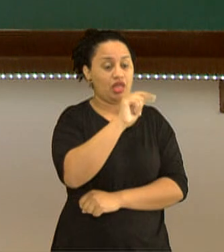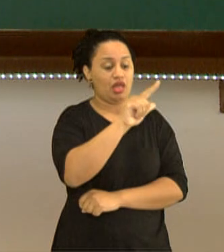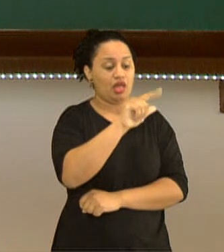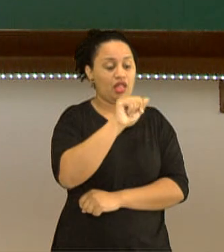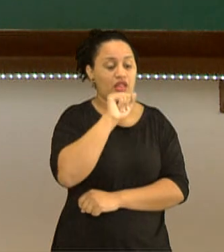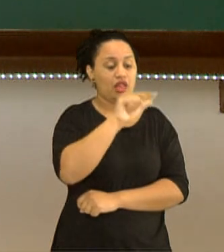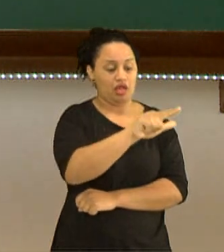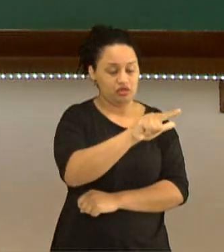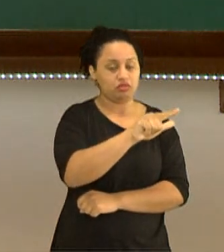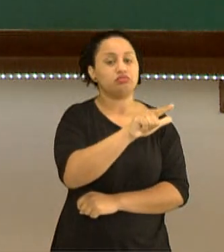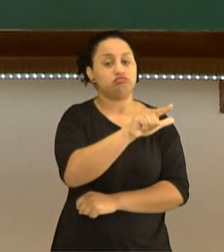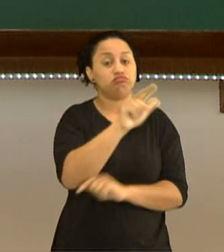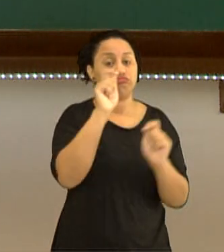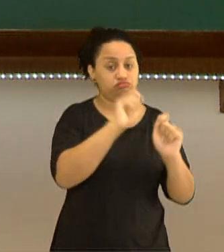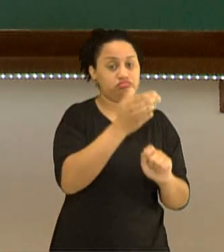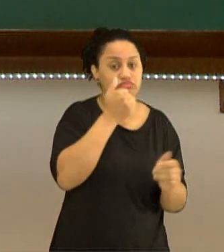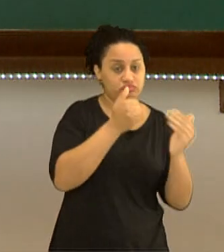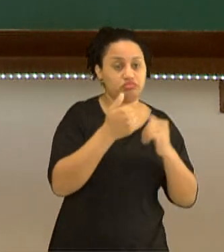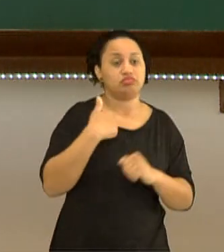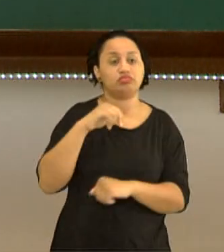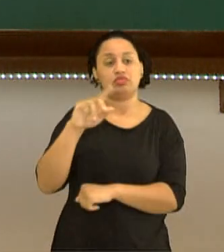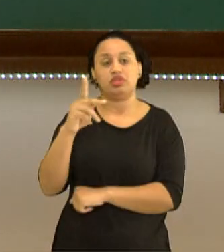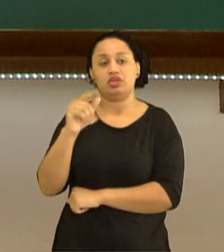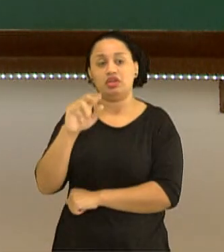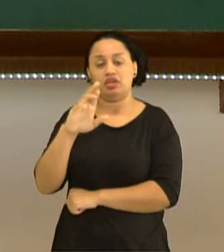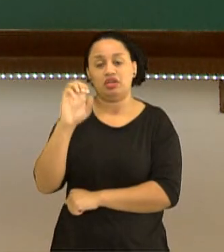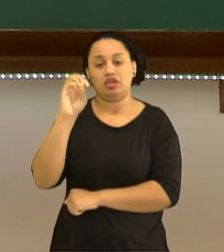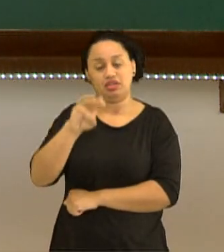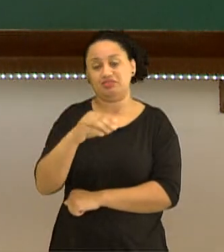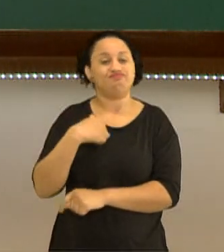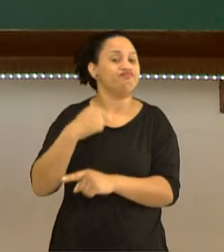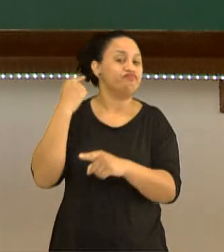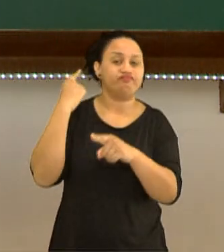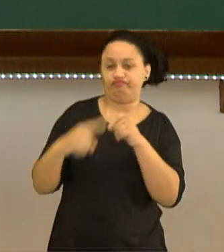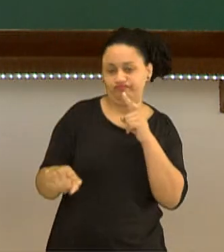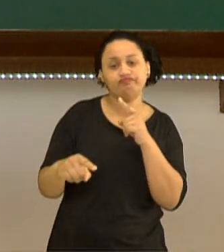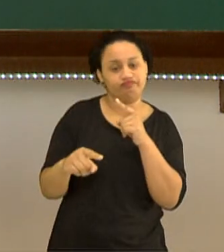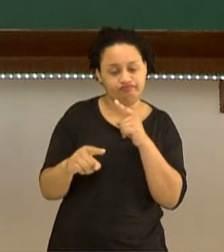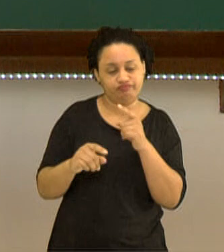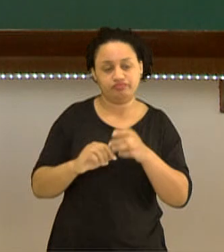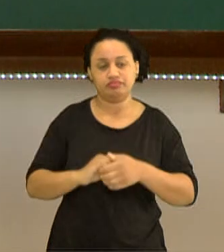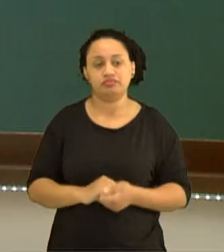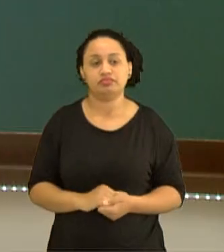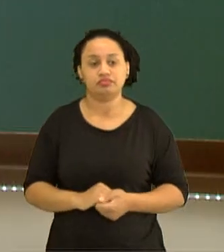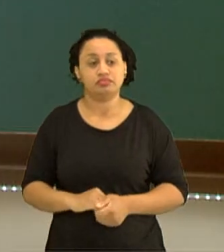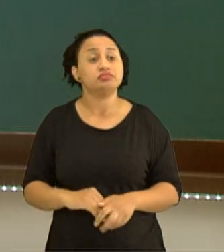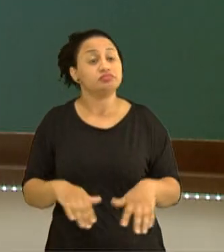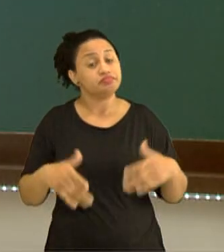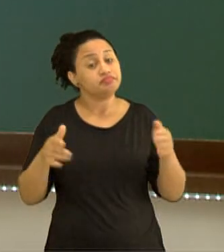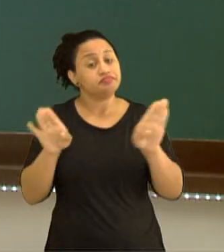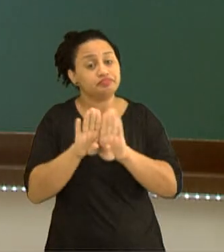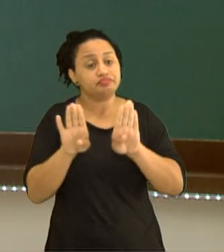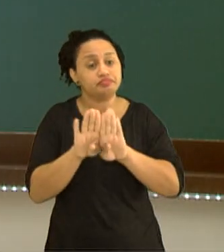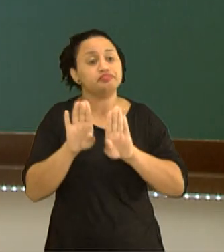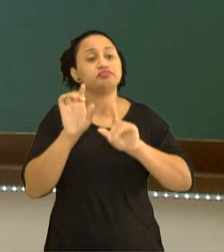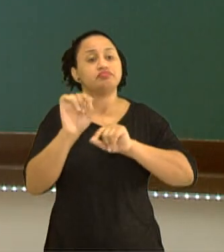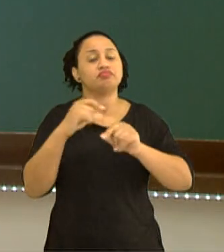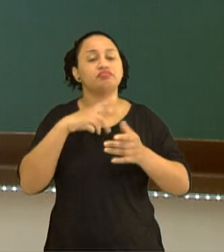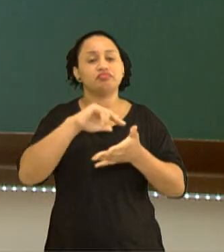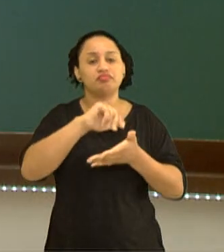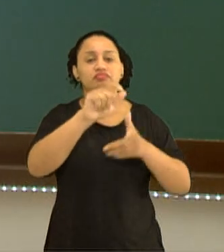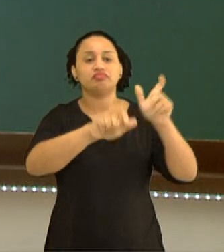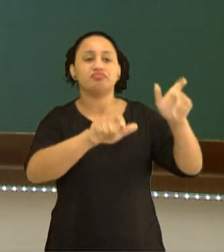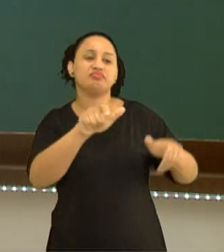podem ser comidos, e haram, aqueles que são proibidos. Bem, Além disso, muita gente